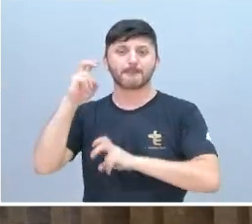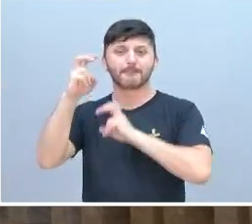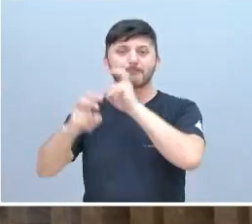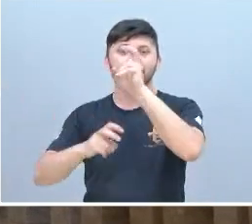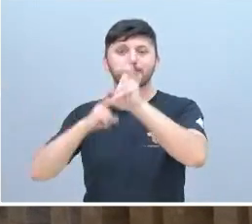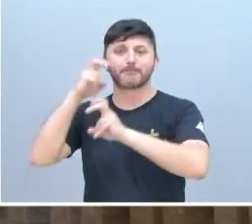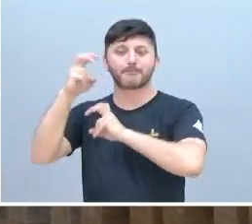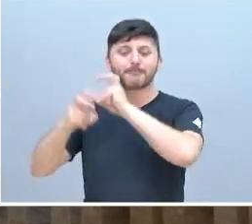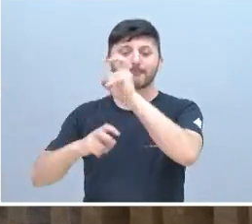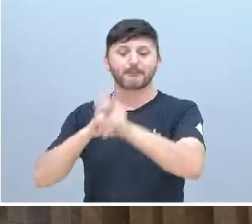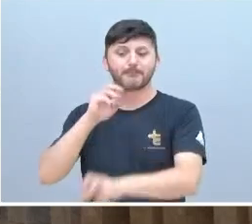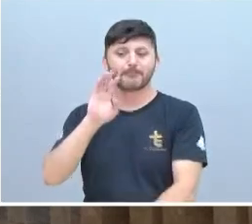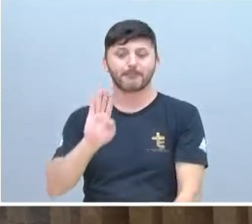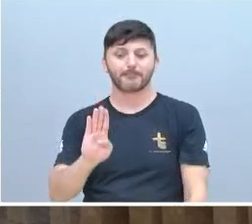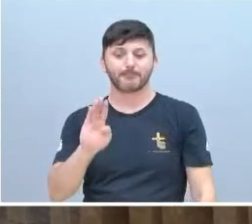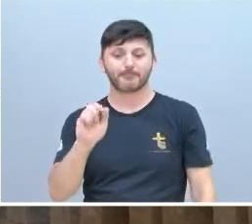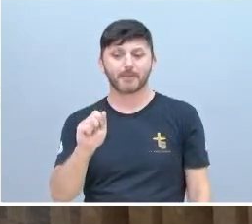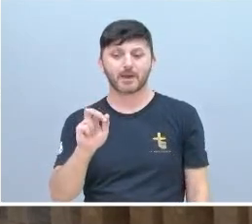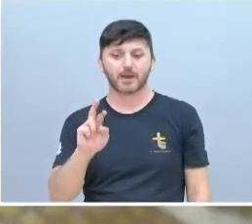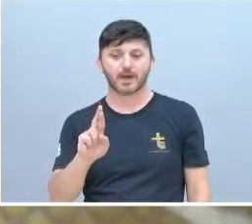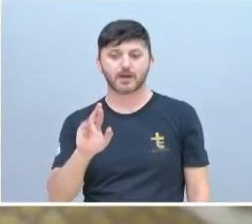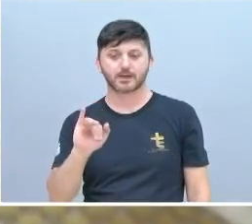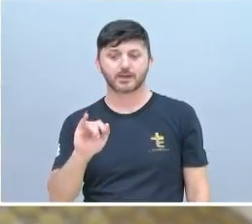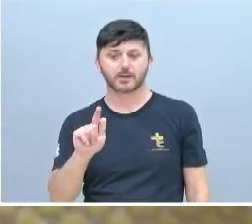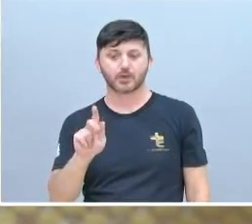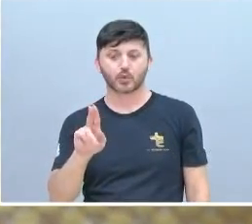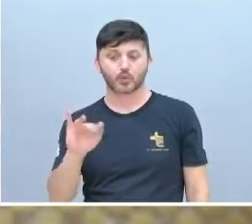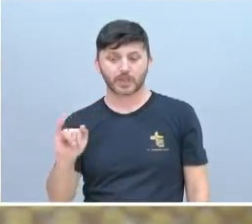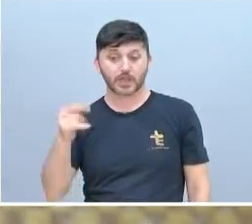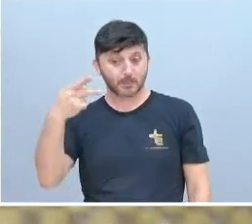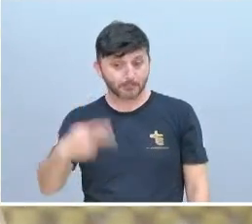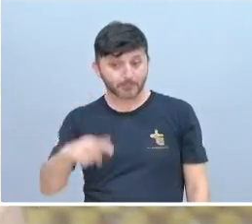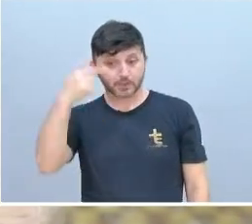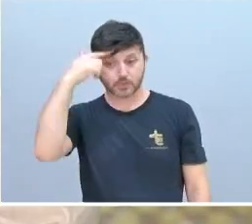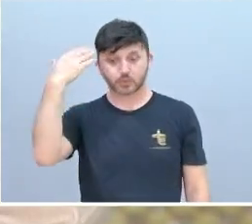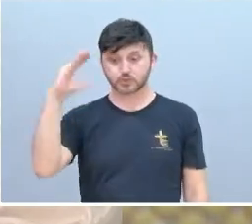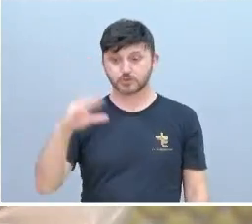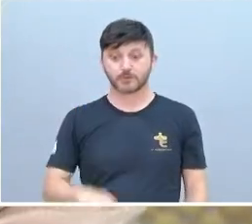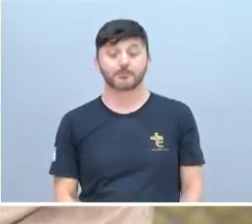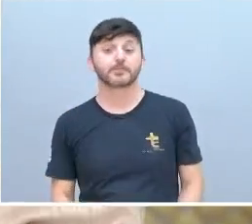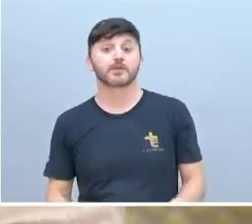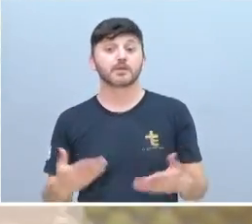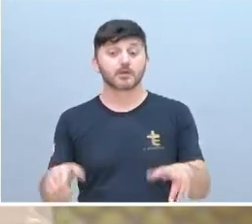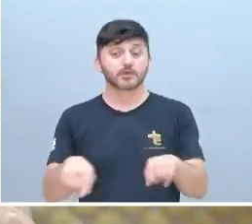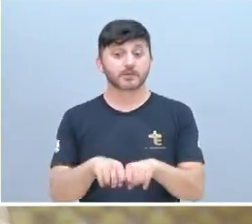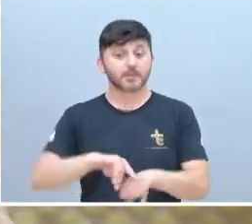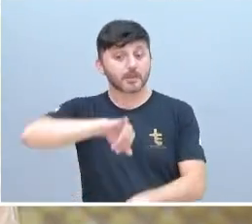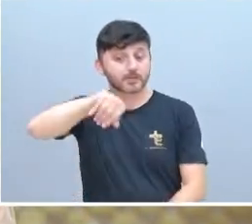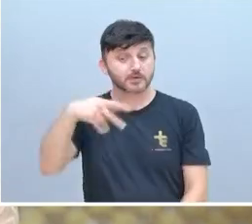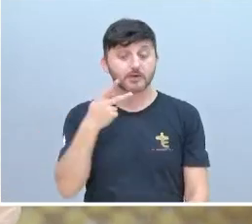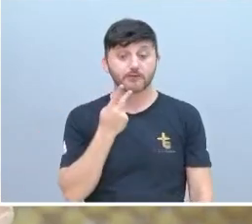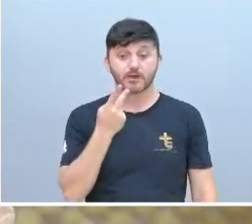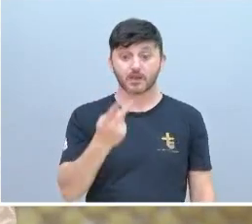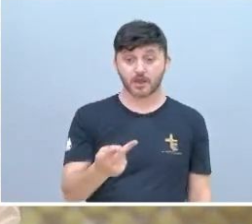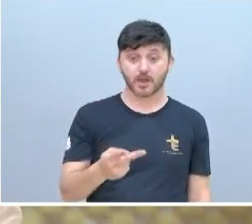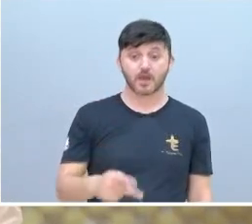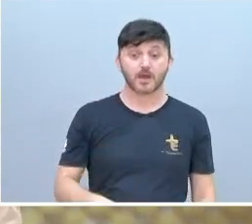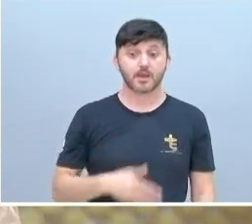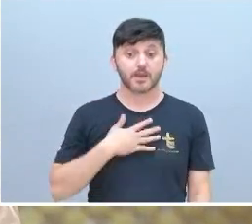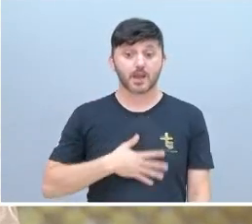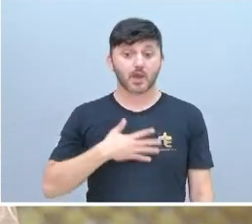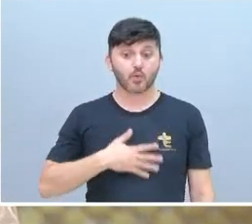mais facilidade. Queria também aproveitar para dizer que em